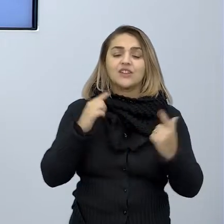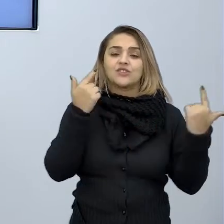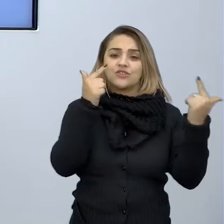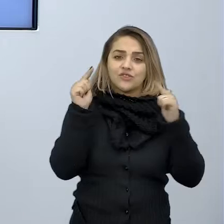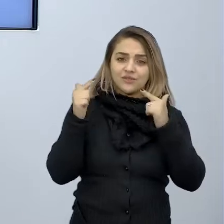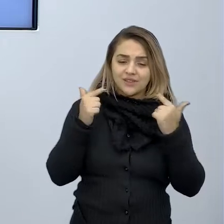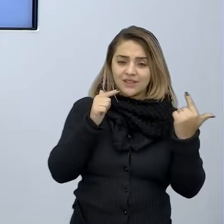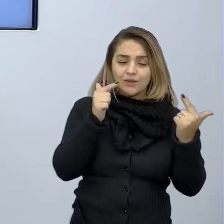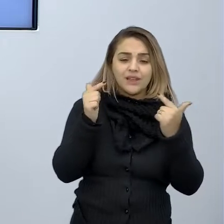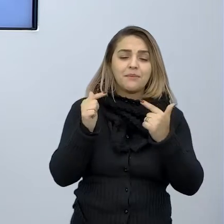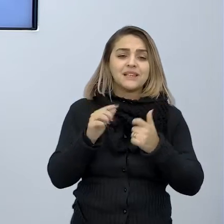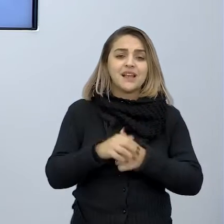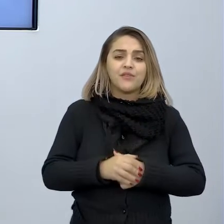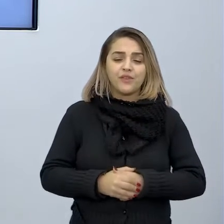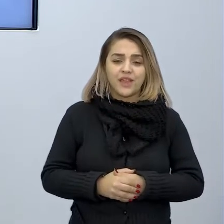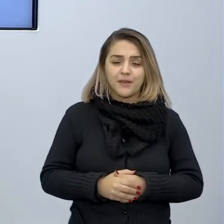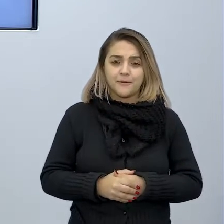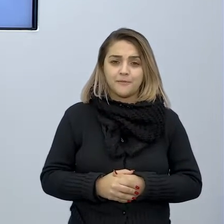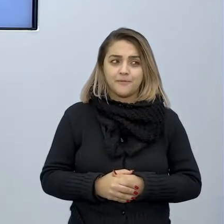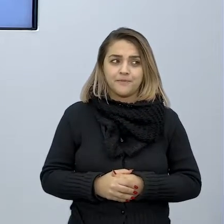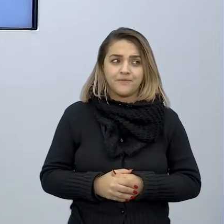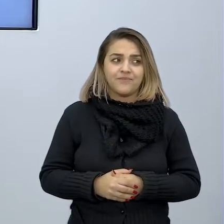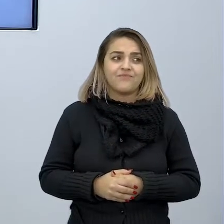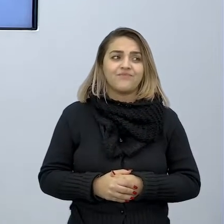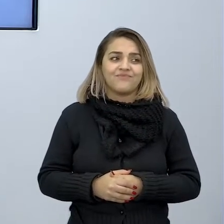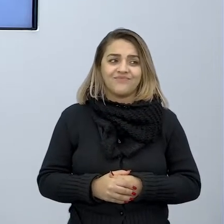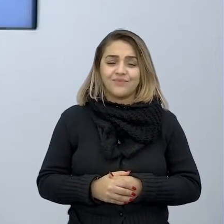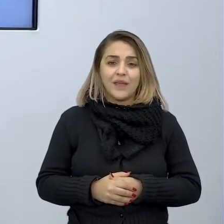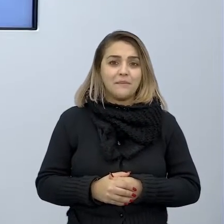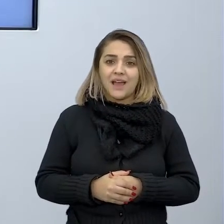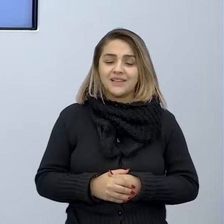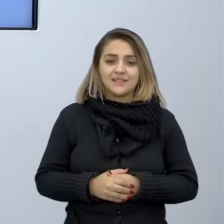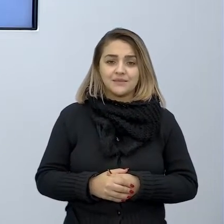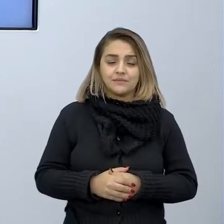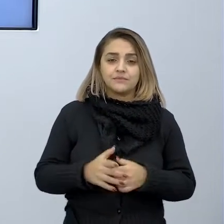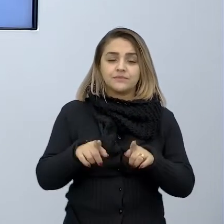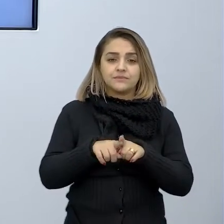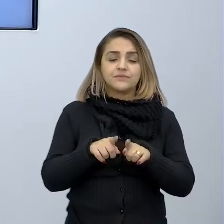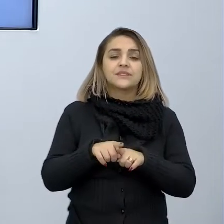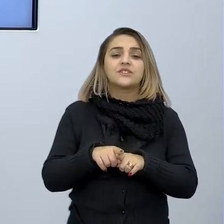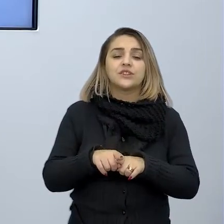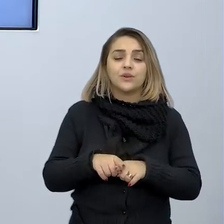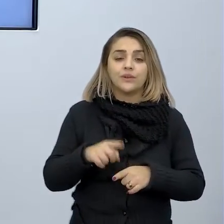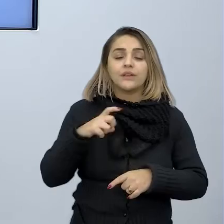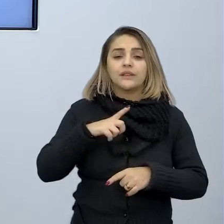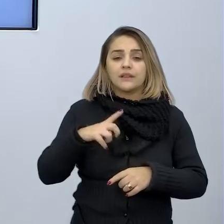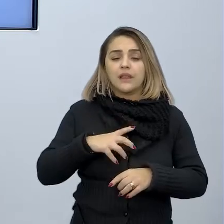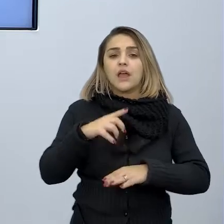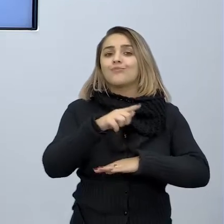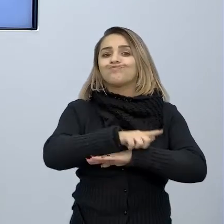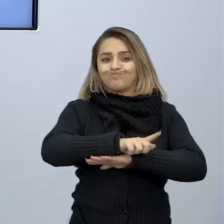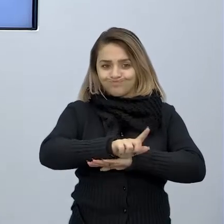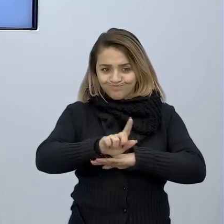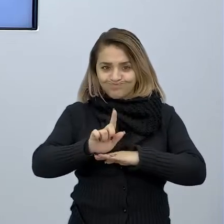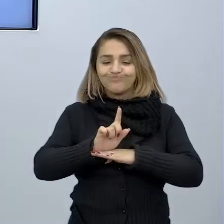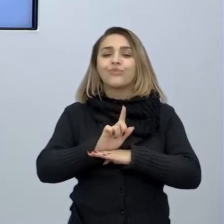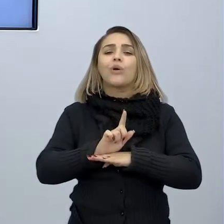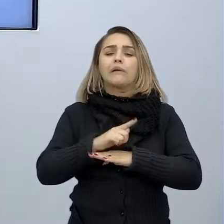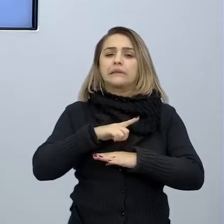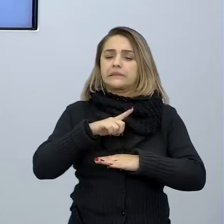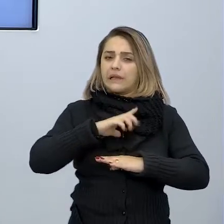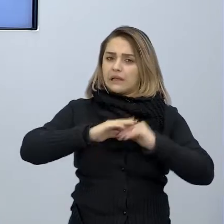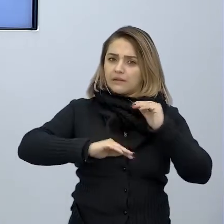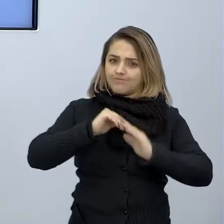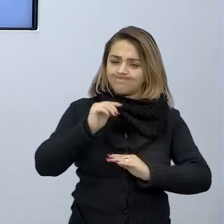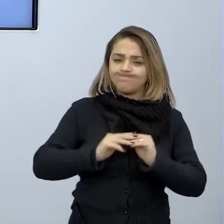entretenimento. Quantas vezes eu já vi ONGs fazendo trabalhos muito legais,